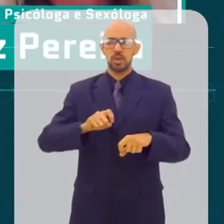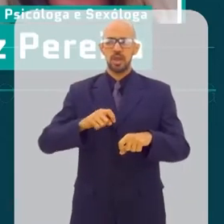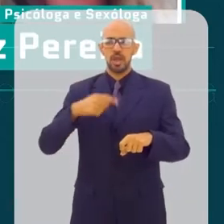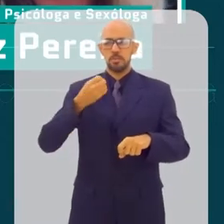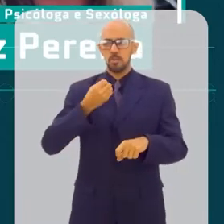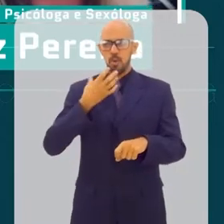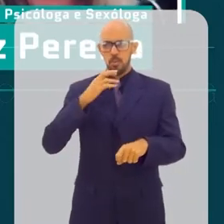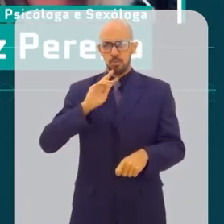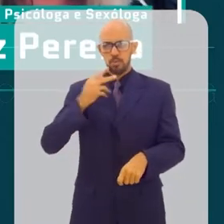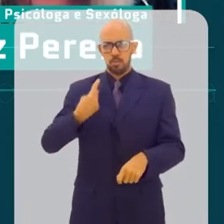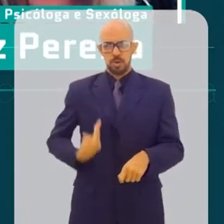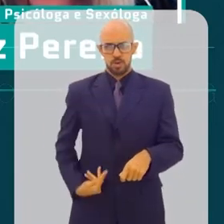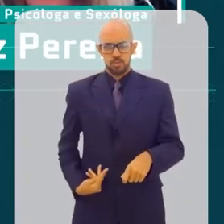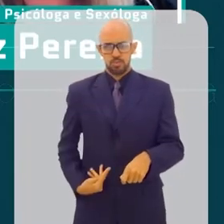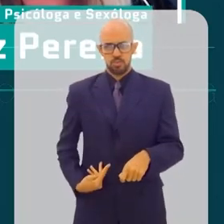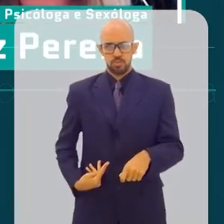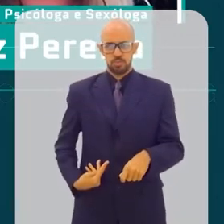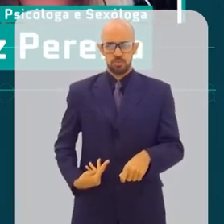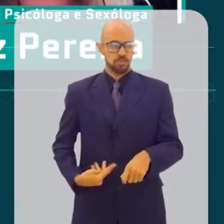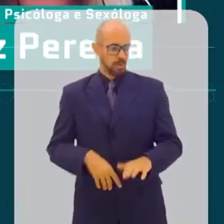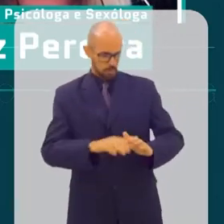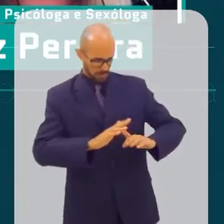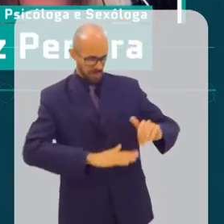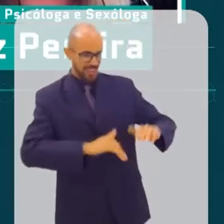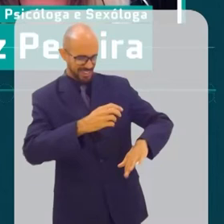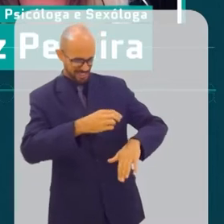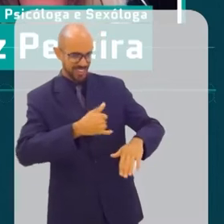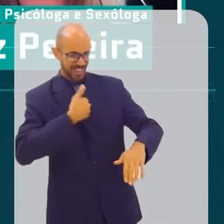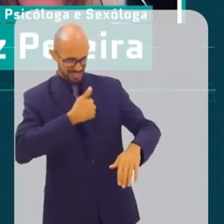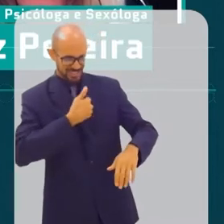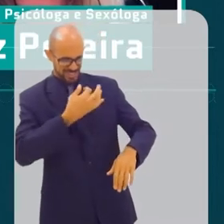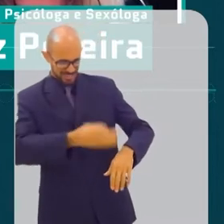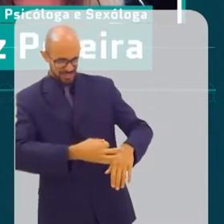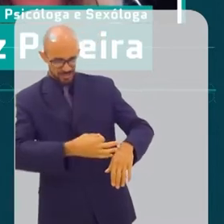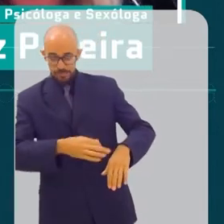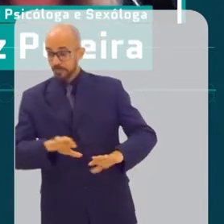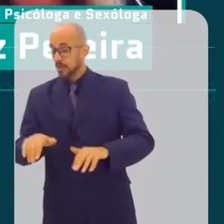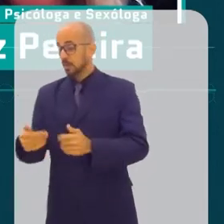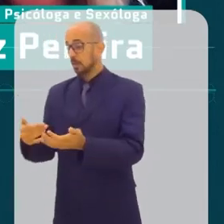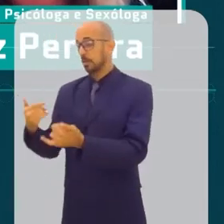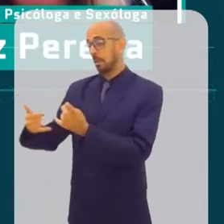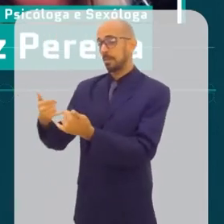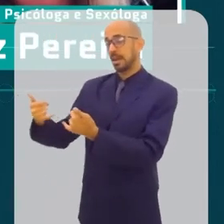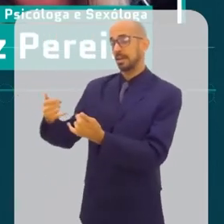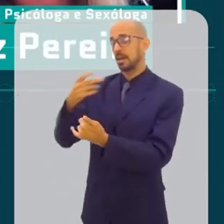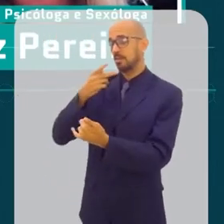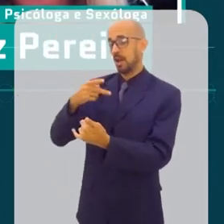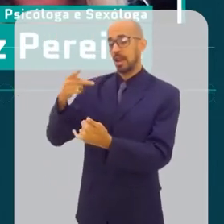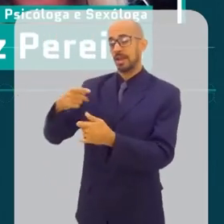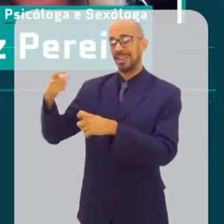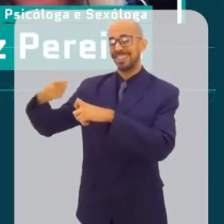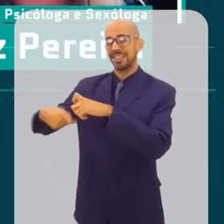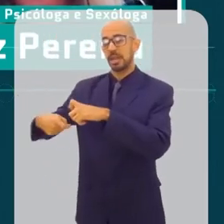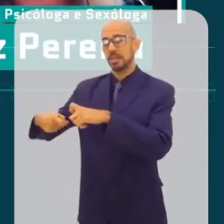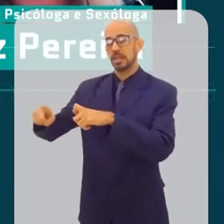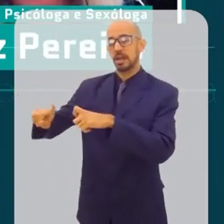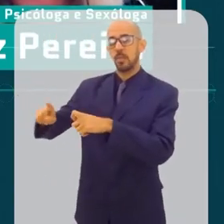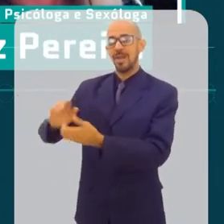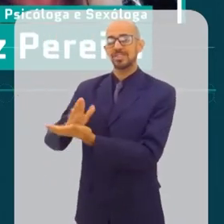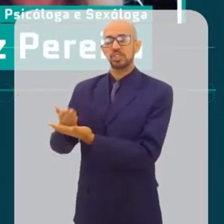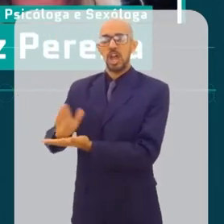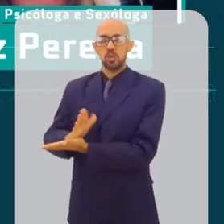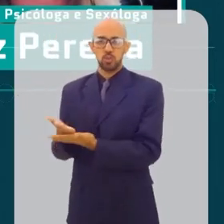bem para o ser humano. A qualquer idade, né? Tem uma brincadeira que a gente fala assim, quem transa não enche o